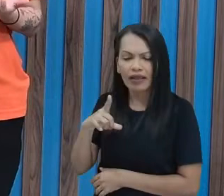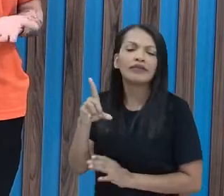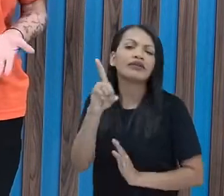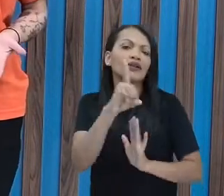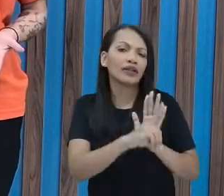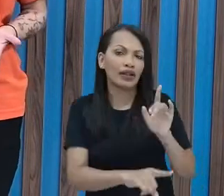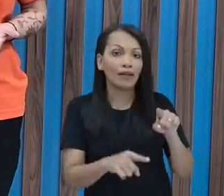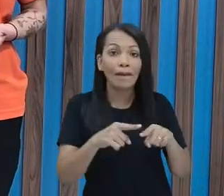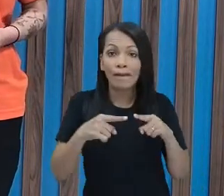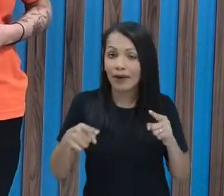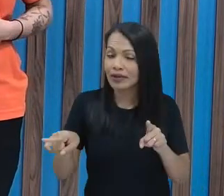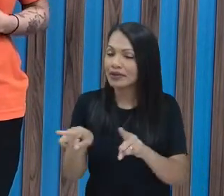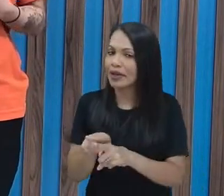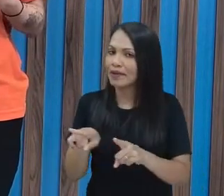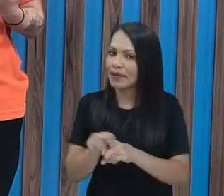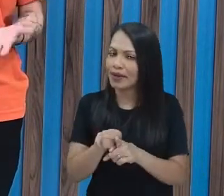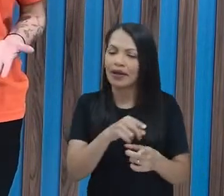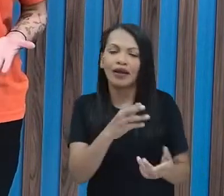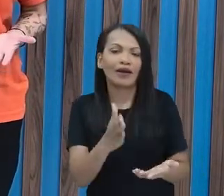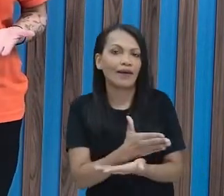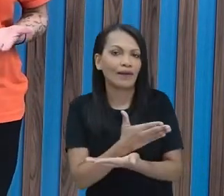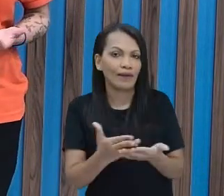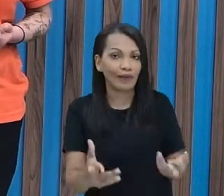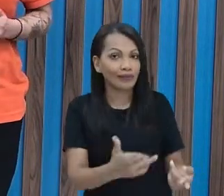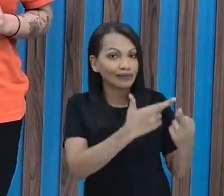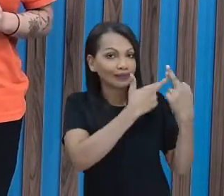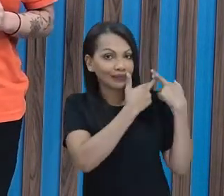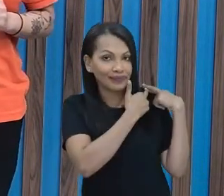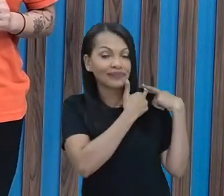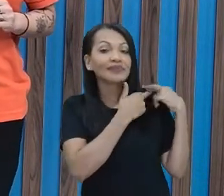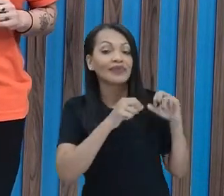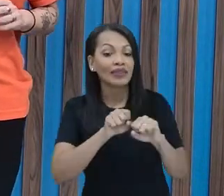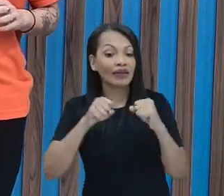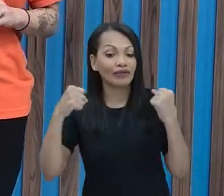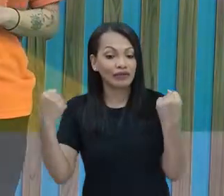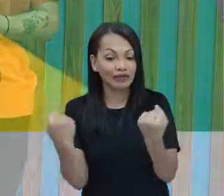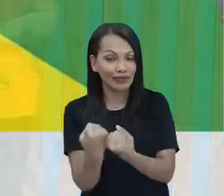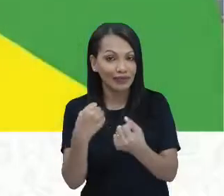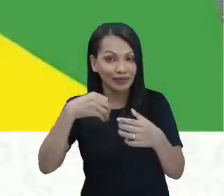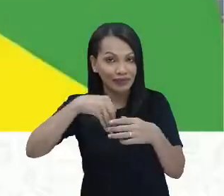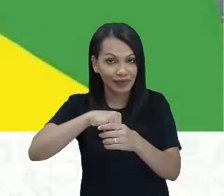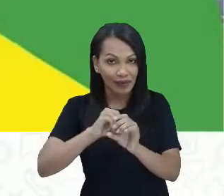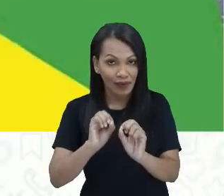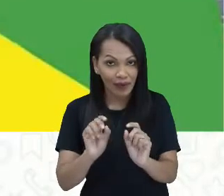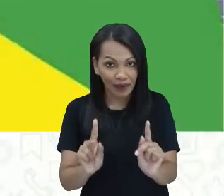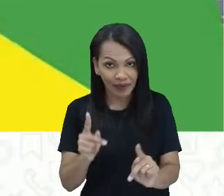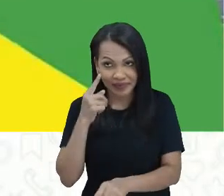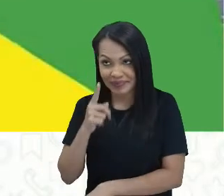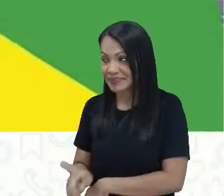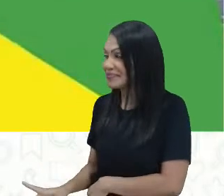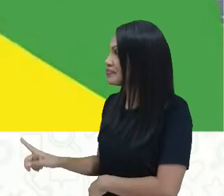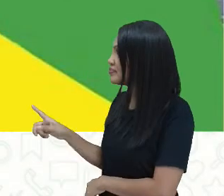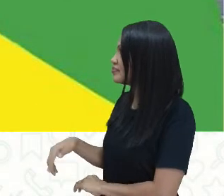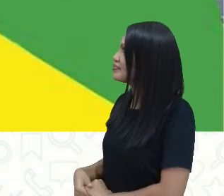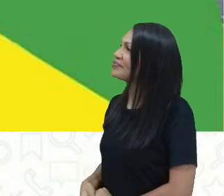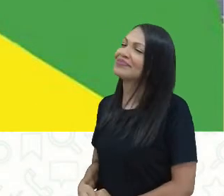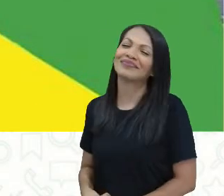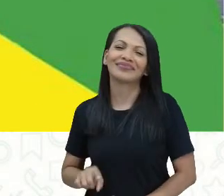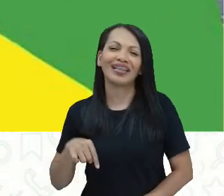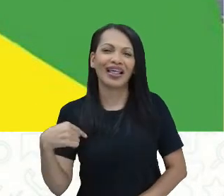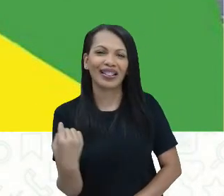algumas obrigações, né, dentro da nossa sociedade. Ok? Então vamos embora. Olha ela aí, né? A